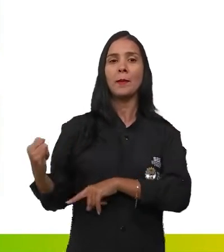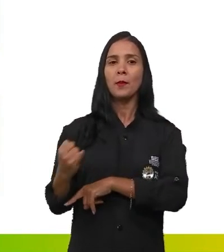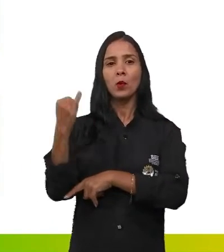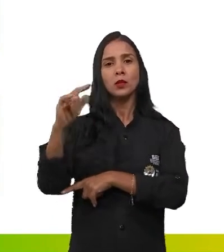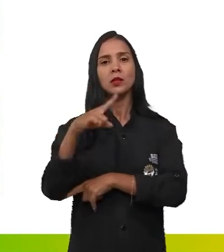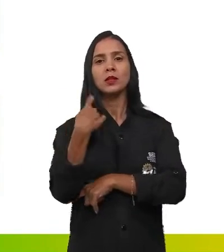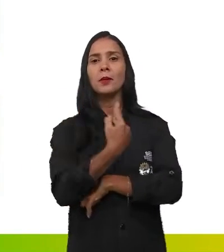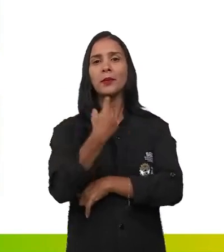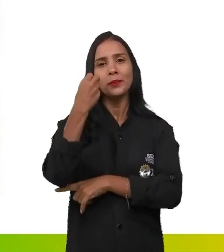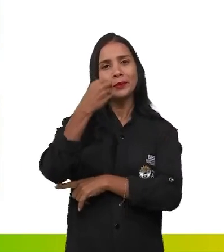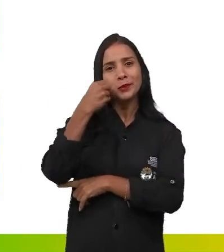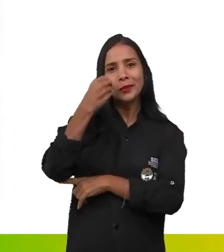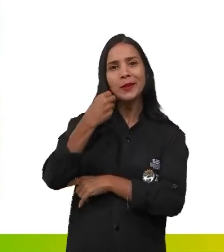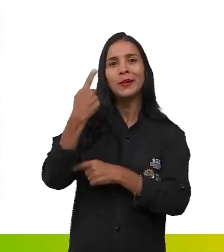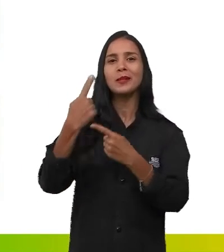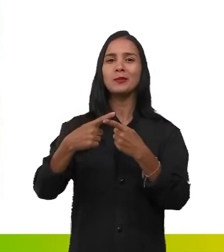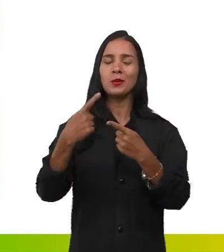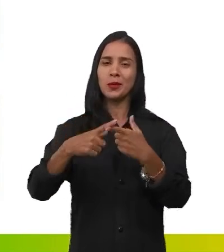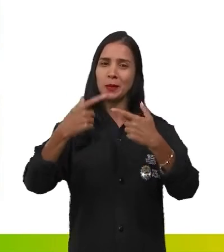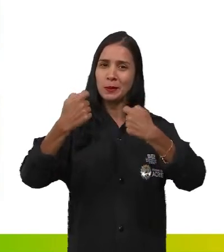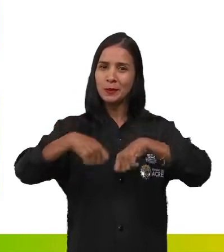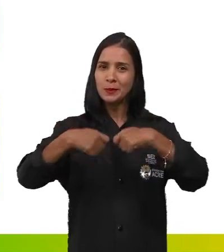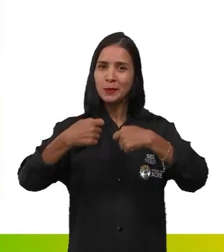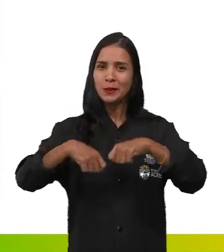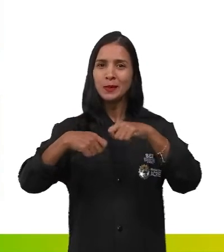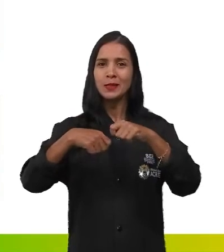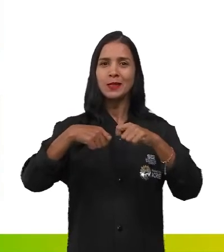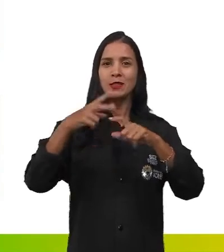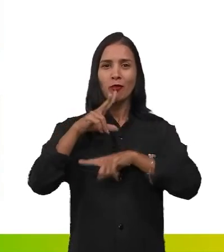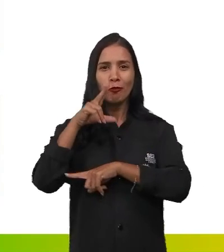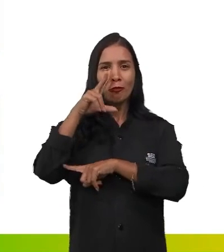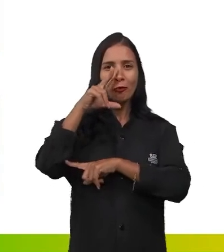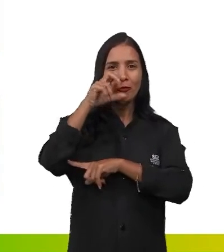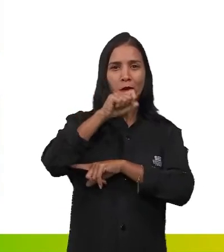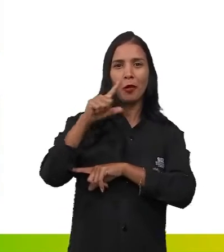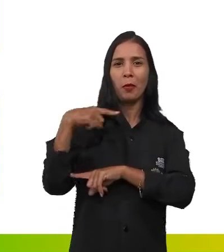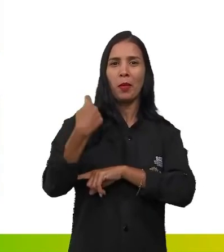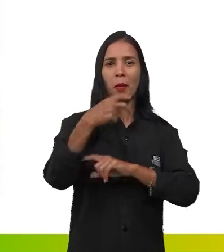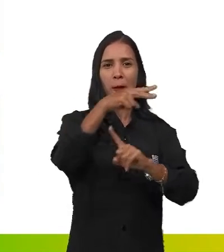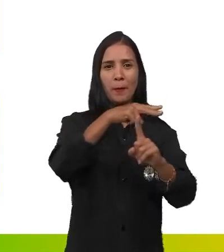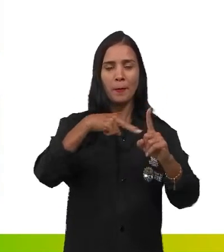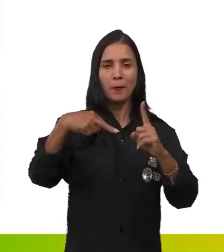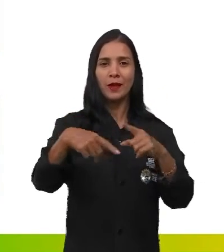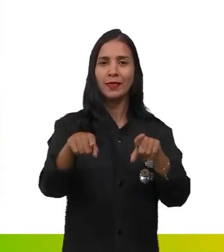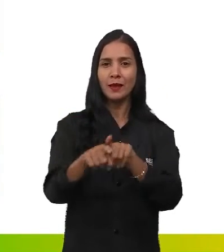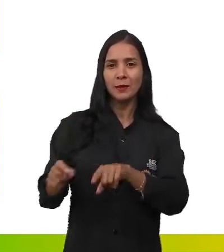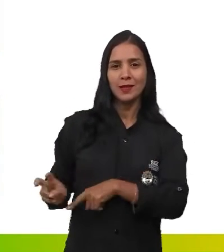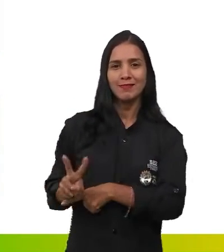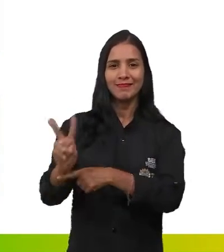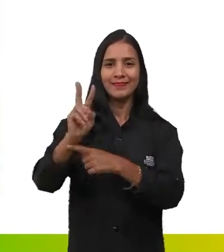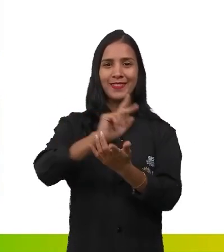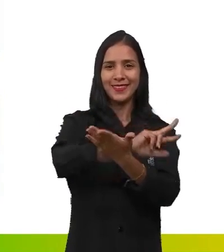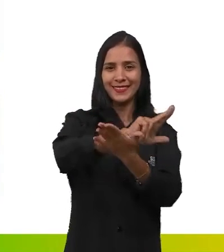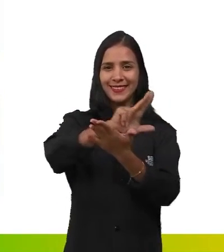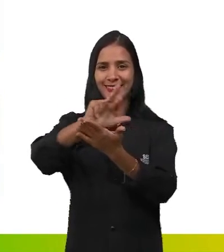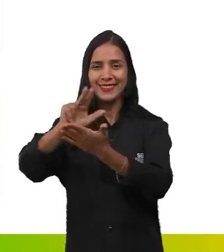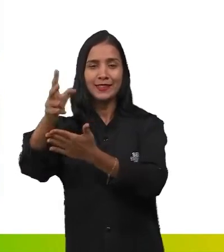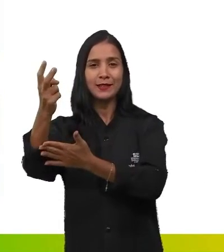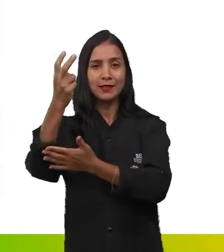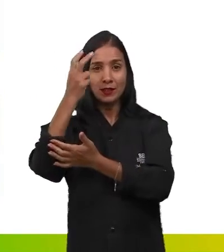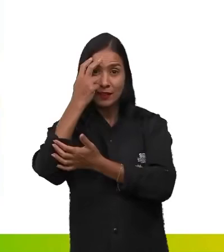quê? Fortalecimento das perspectivas democráticas, valorização da diversidade cultural, temos